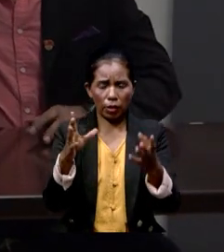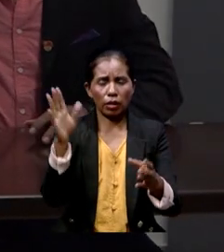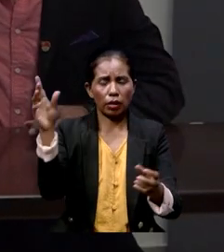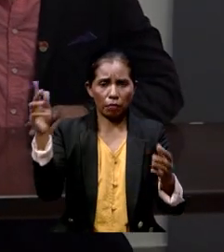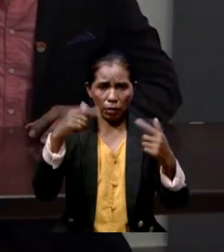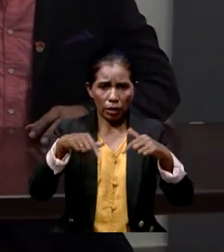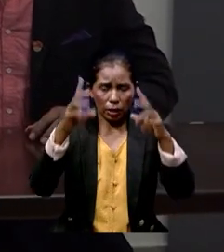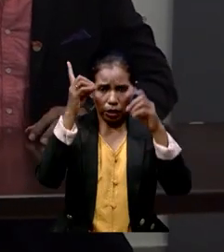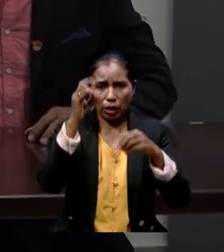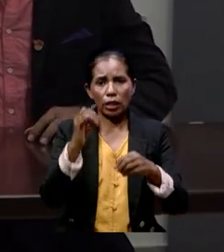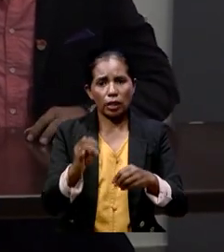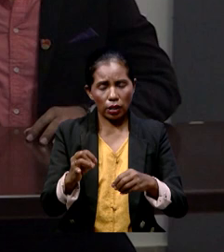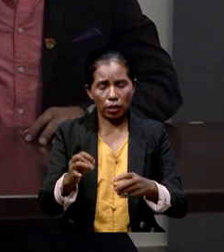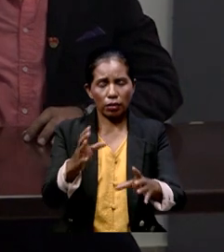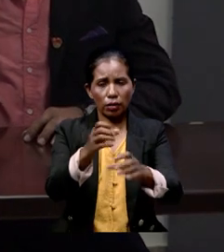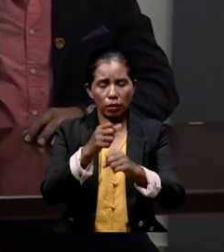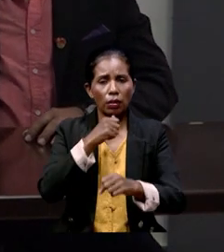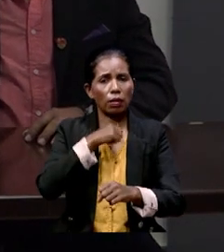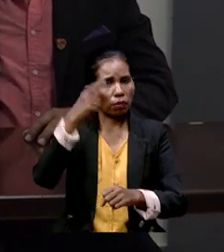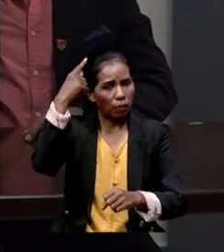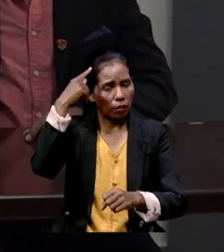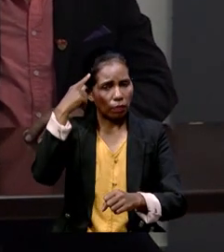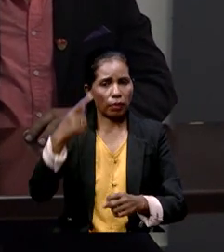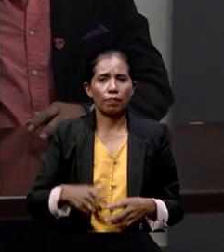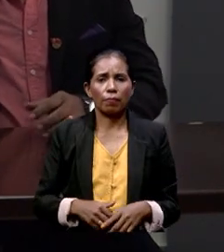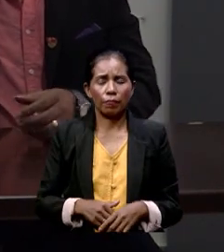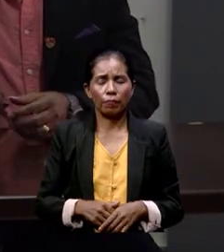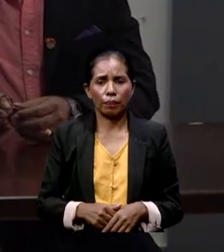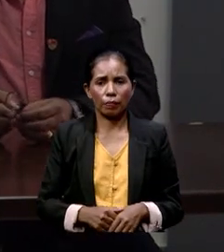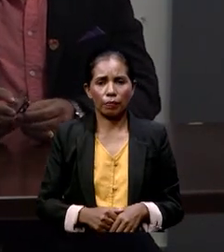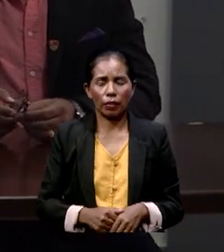odi simu Papa Francisco Azina Lola Dilma Sujeti GMN.